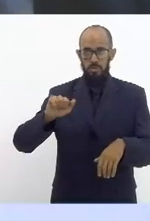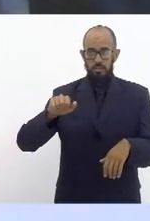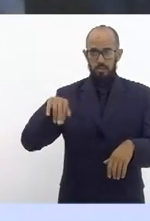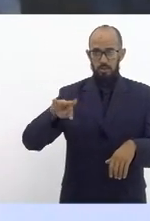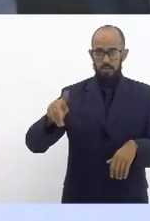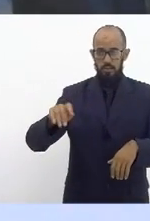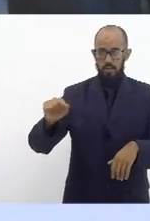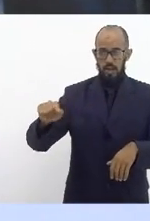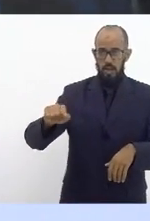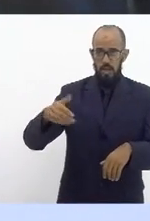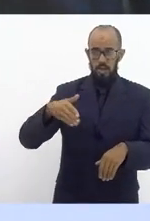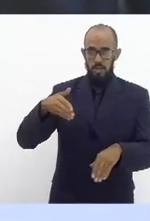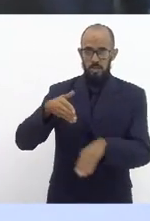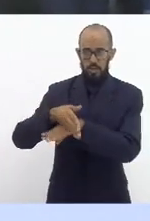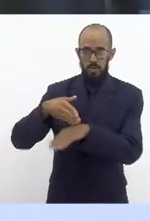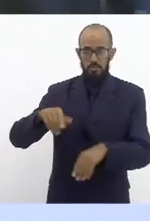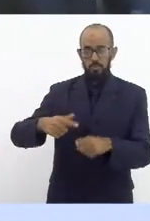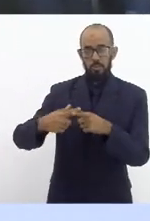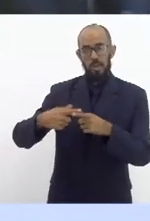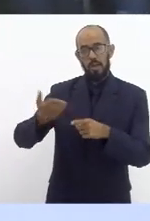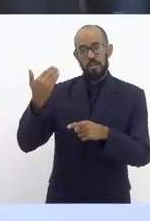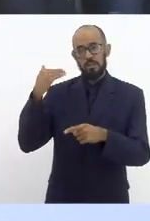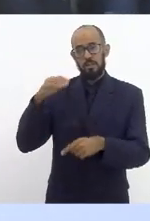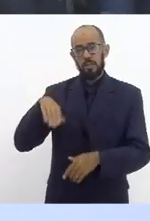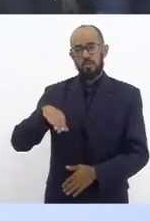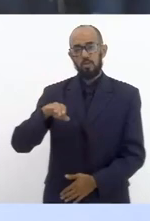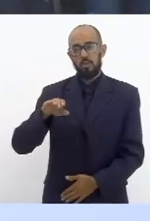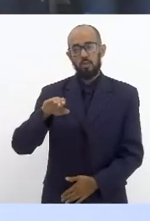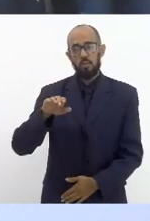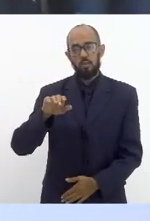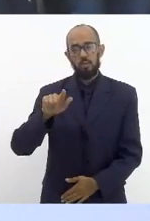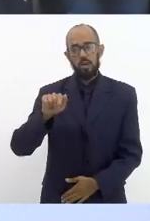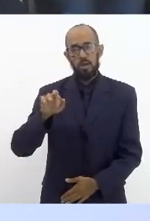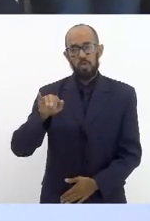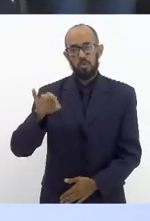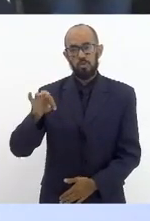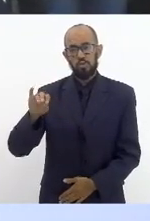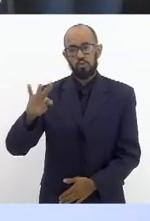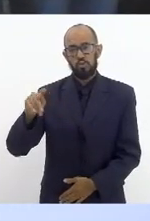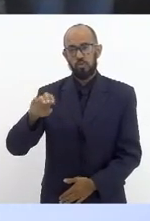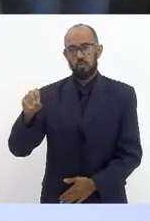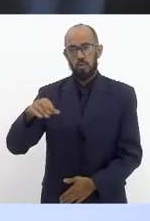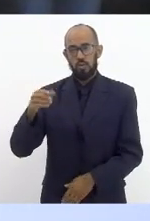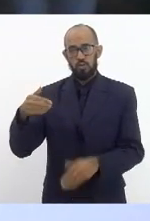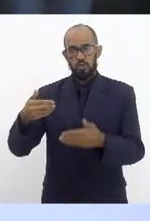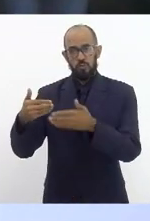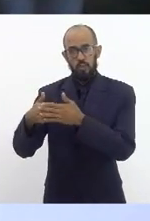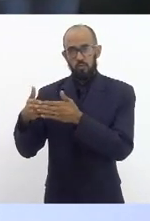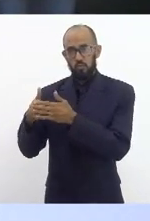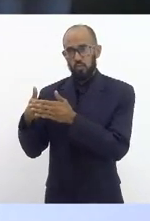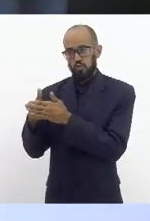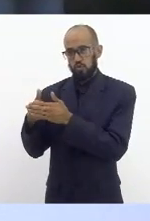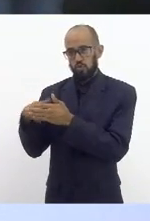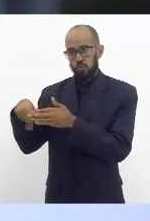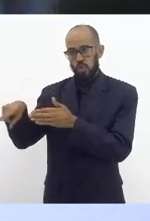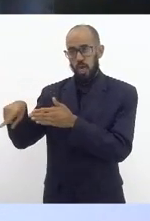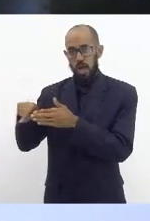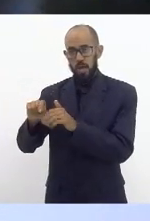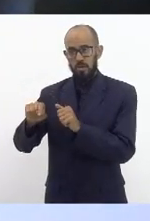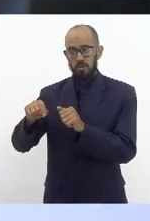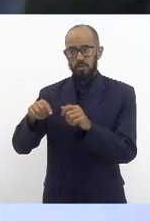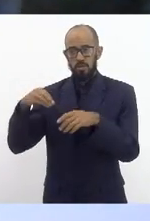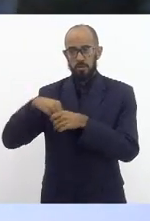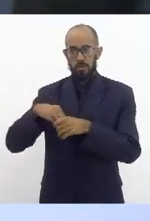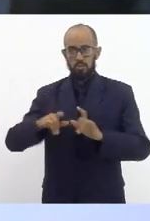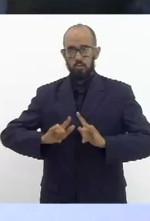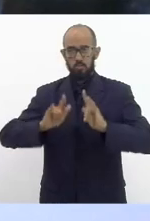era garotinho, ele saiu, ficou a Benedita, aí a Rosinha ganhou. A gente se escondia no... Não, mentira. É porque é você. Se escondia no palácio.